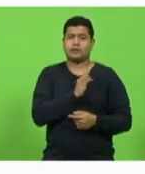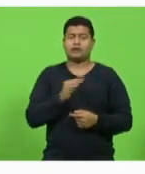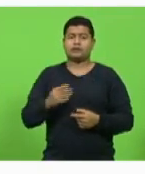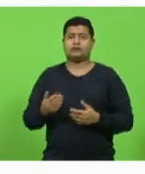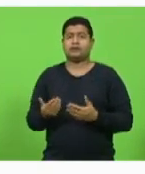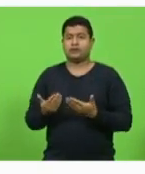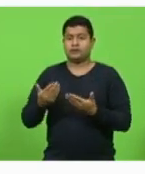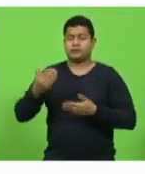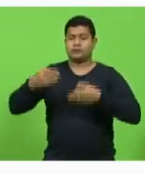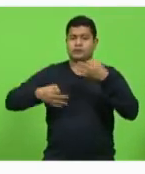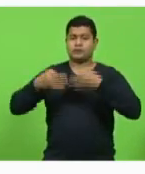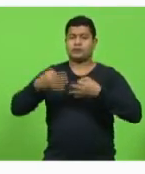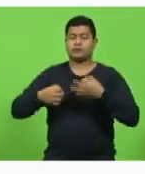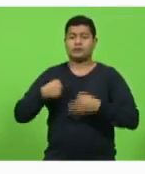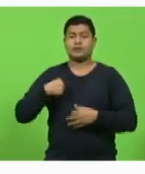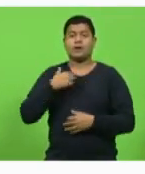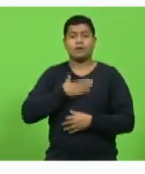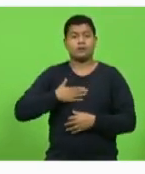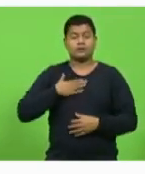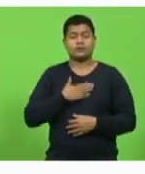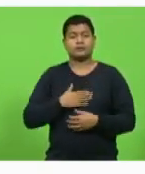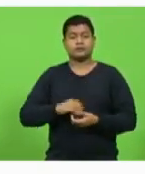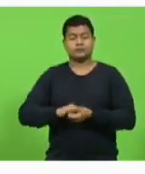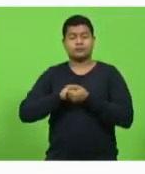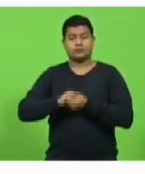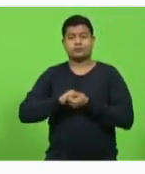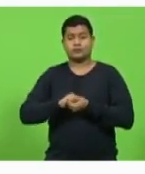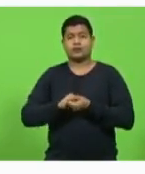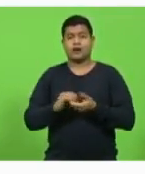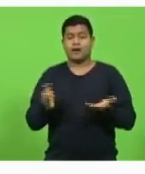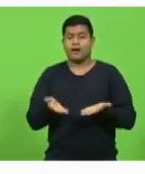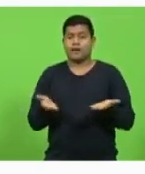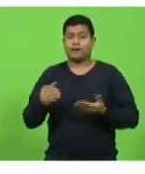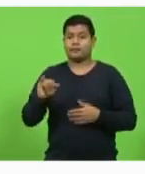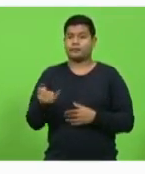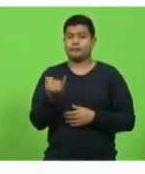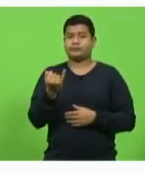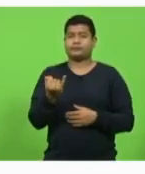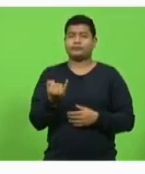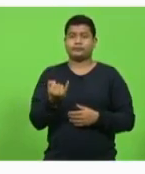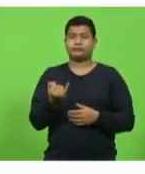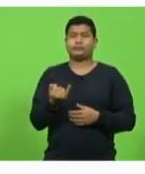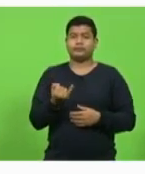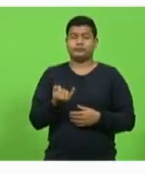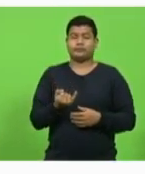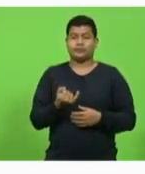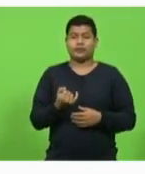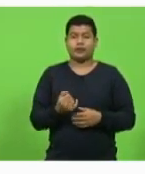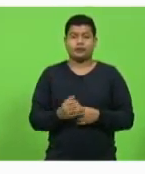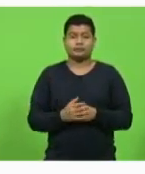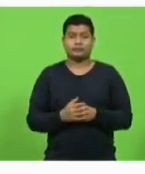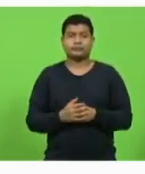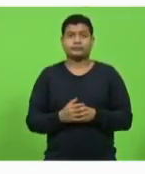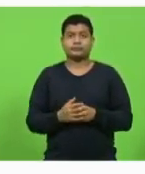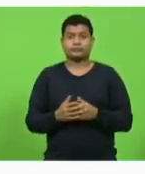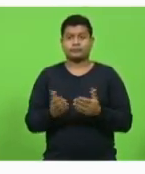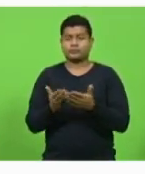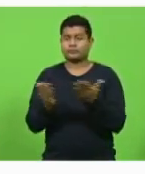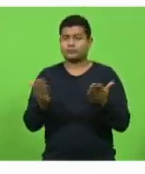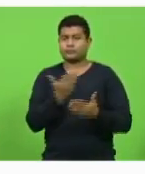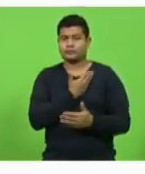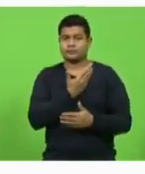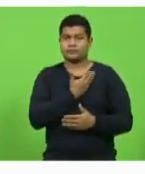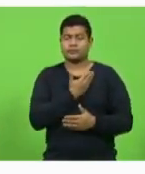Gostaria também de cumprimentar, nesta oportunidade, e o faço de forma efusiva, aos meus colegas,